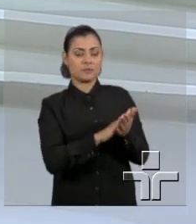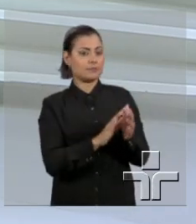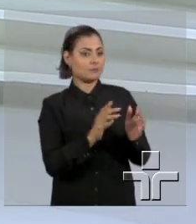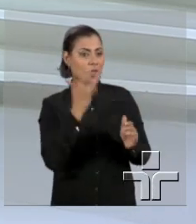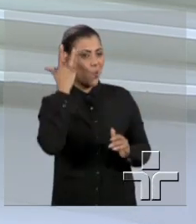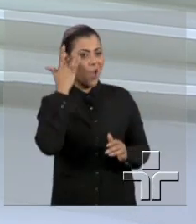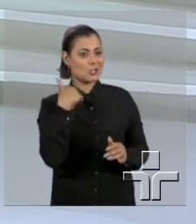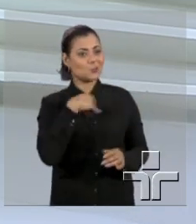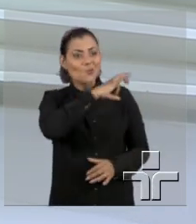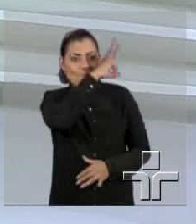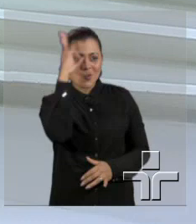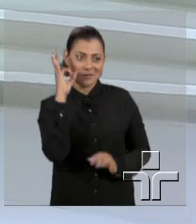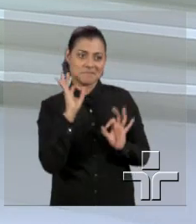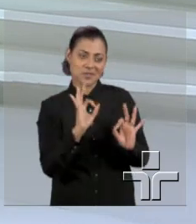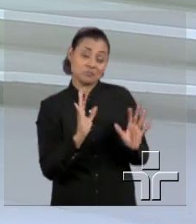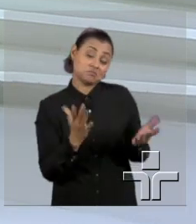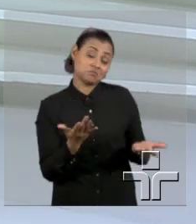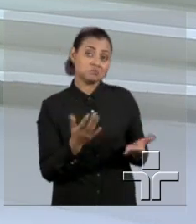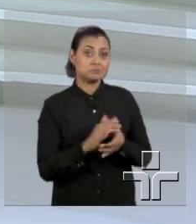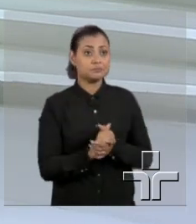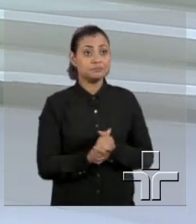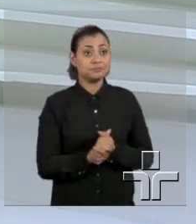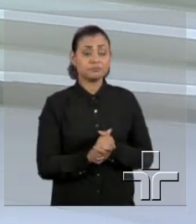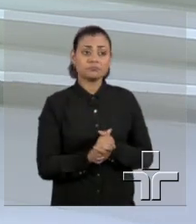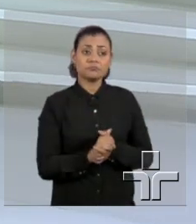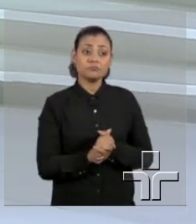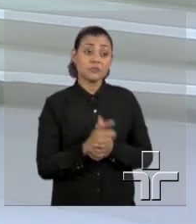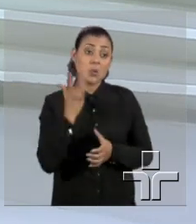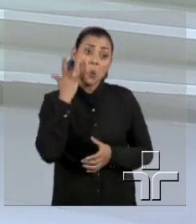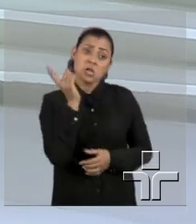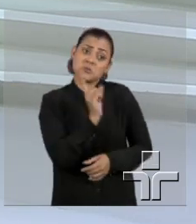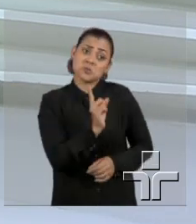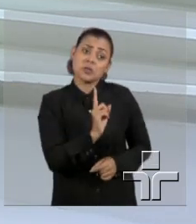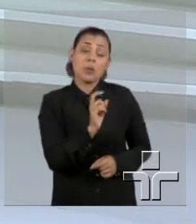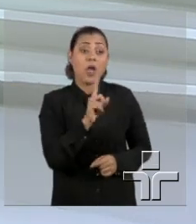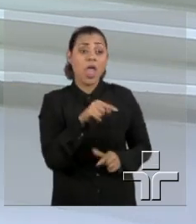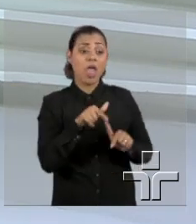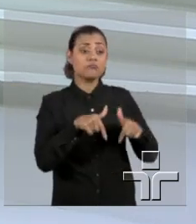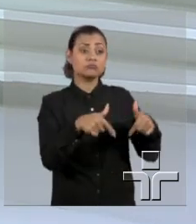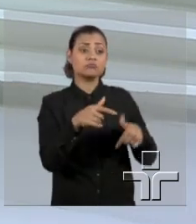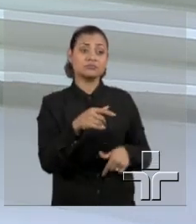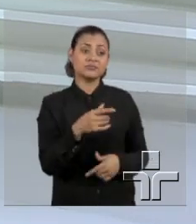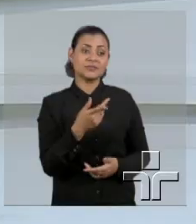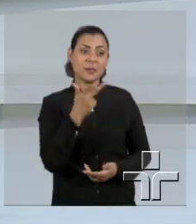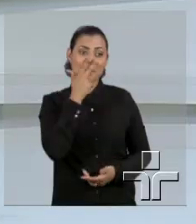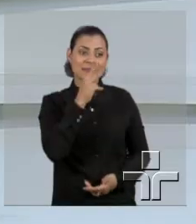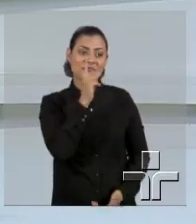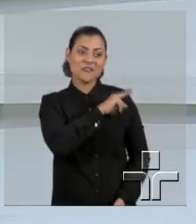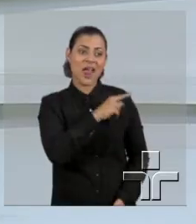Constituição, de costas para a Constituição. Acho que não, foi um ato falho,